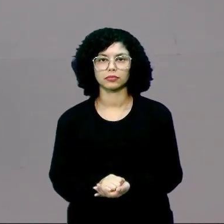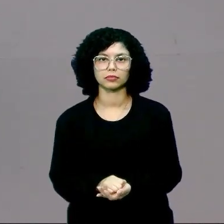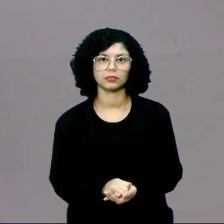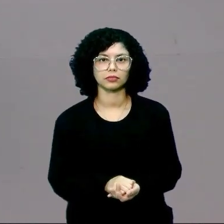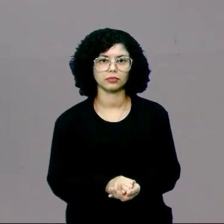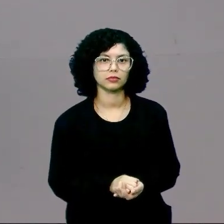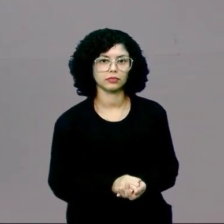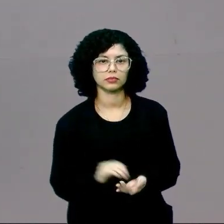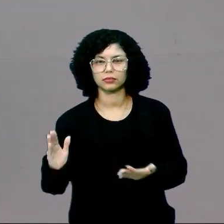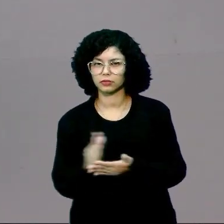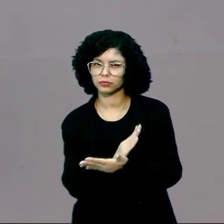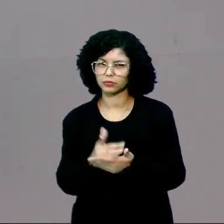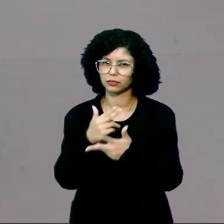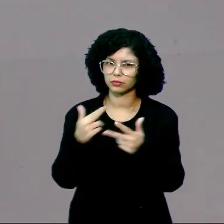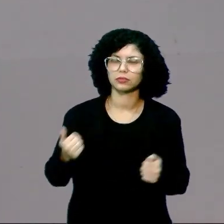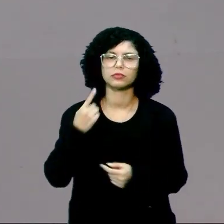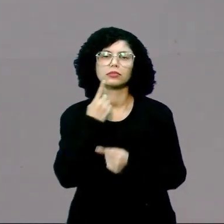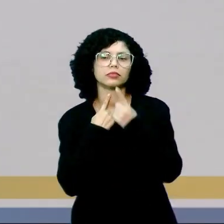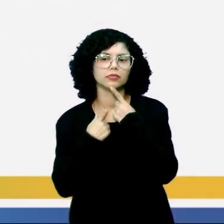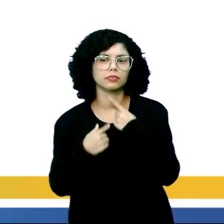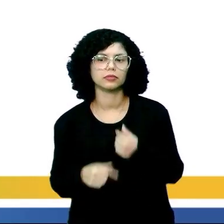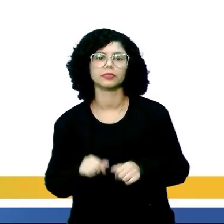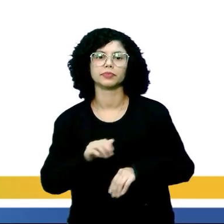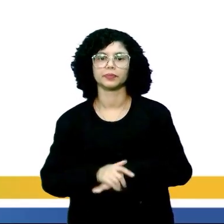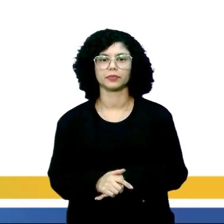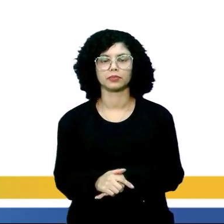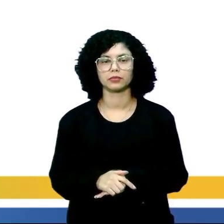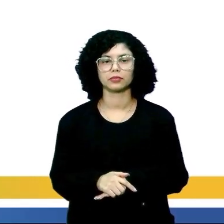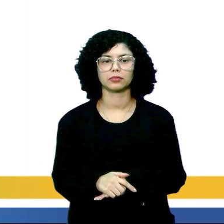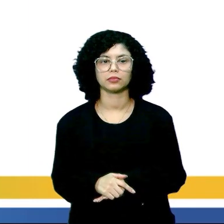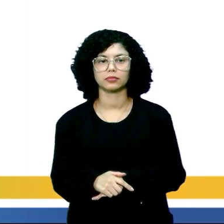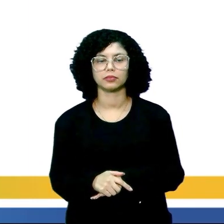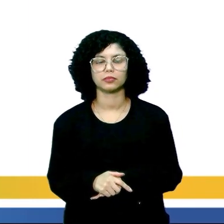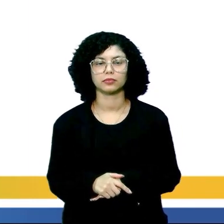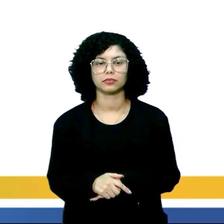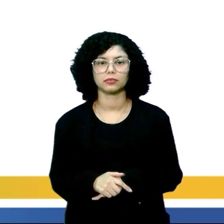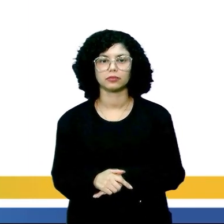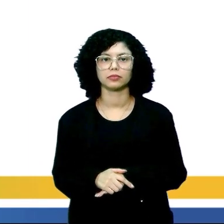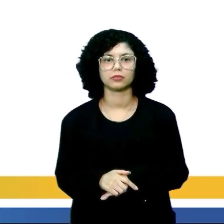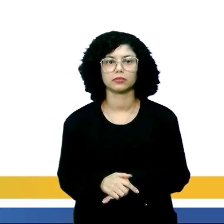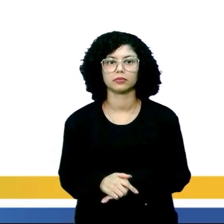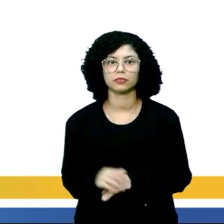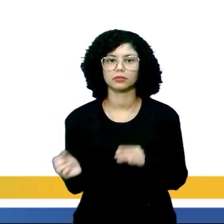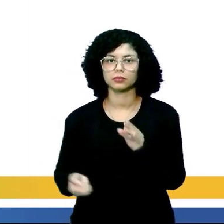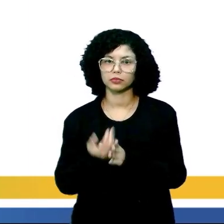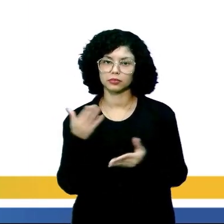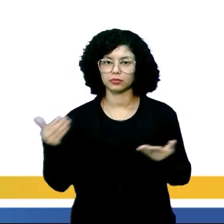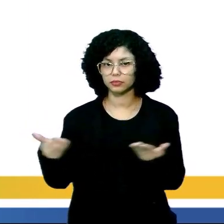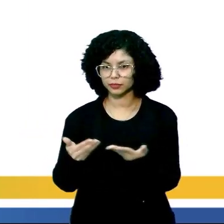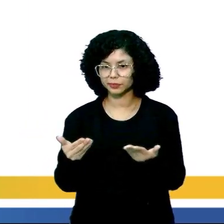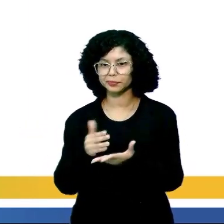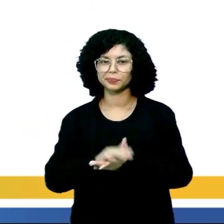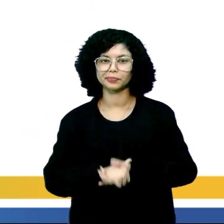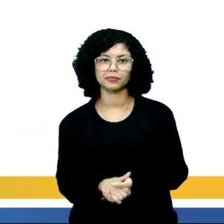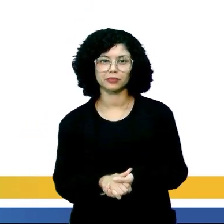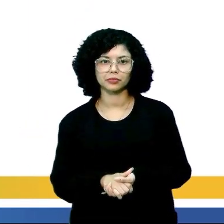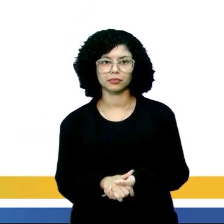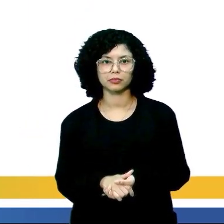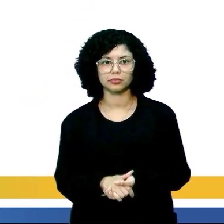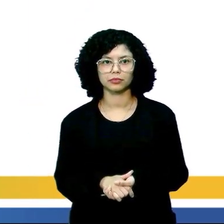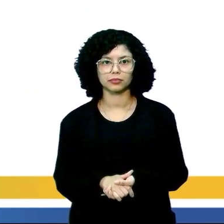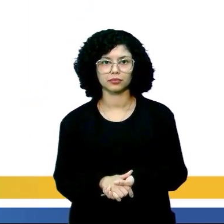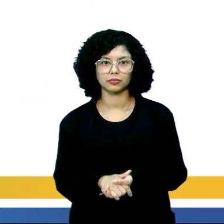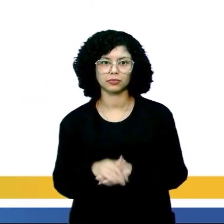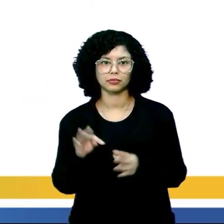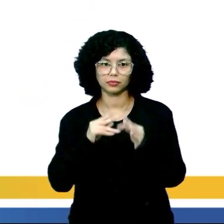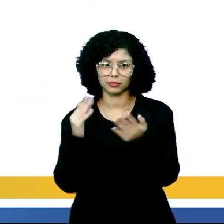né, algo que você deseja, tá? Então, os memes aí surgiram bem recentes aí, e